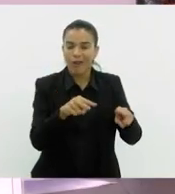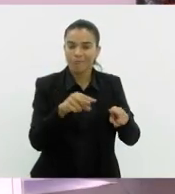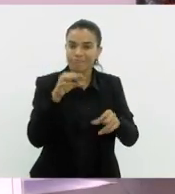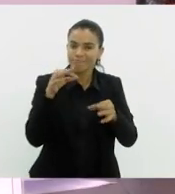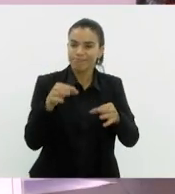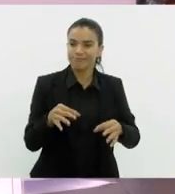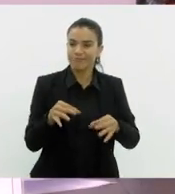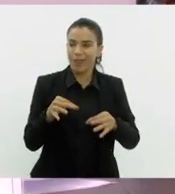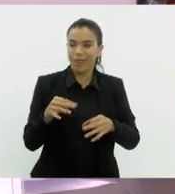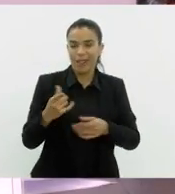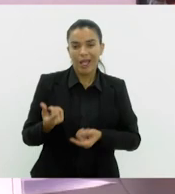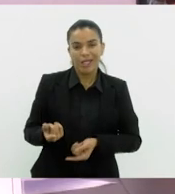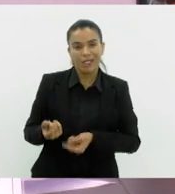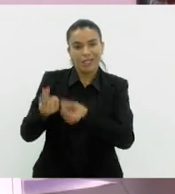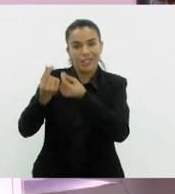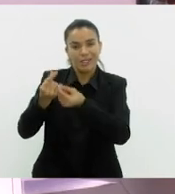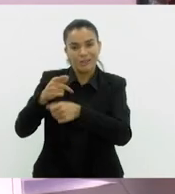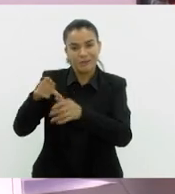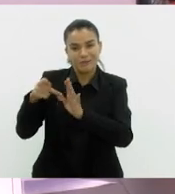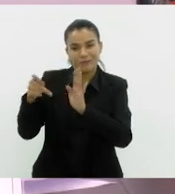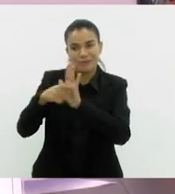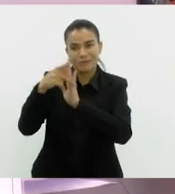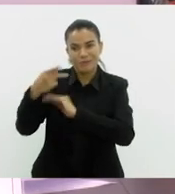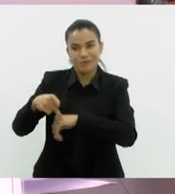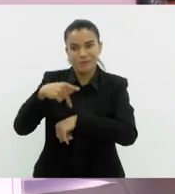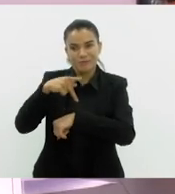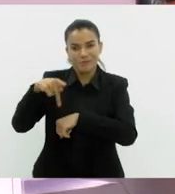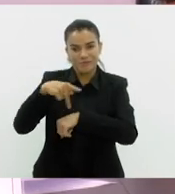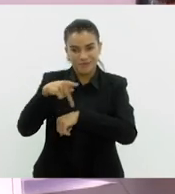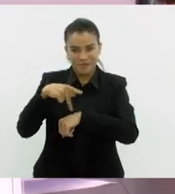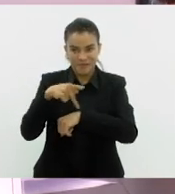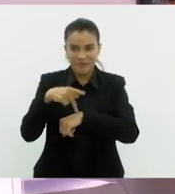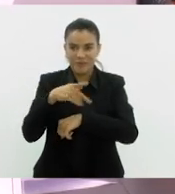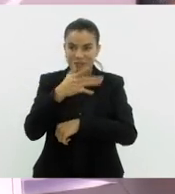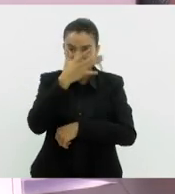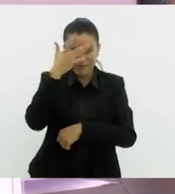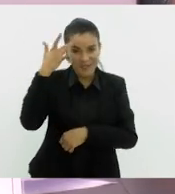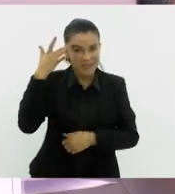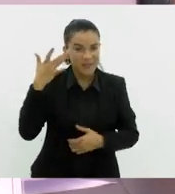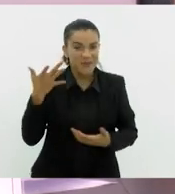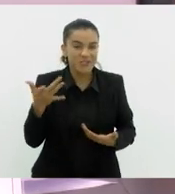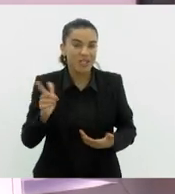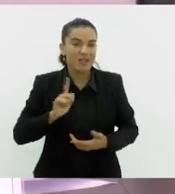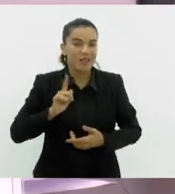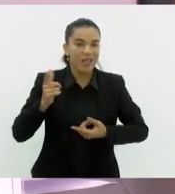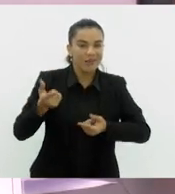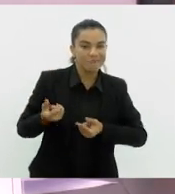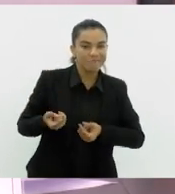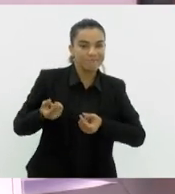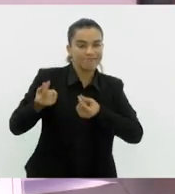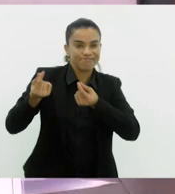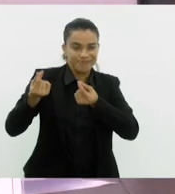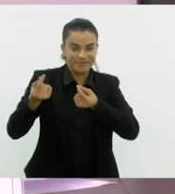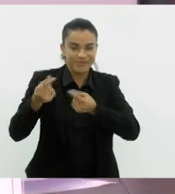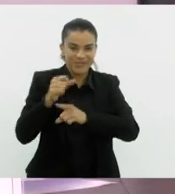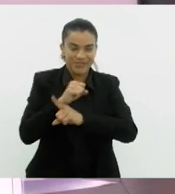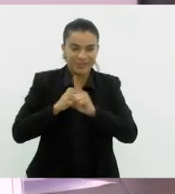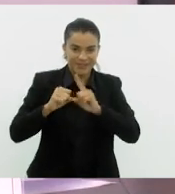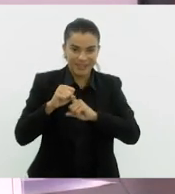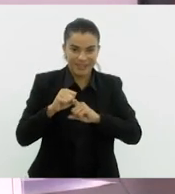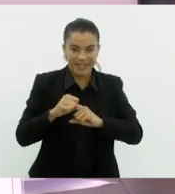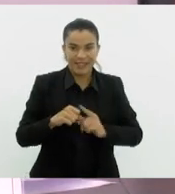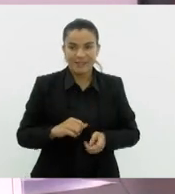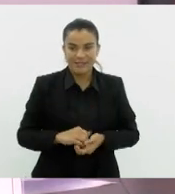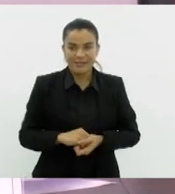que gera riqueza no nosso país. E riqueza, de novo, daqueles que já têm privilégios na nossa sociedade. Então, é